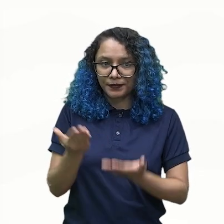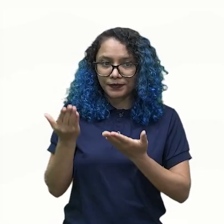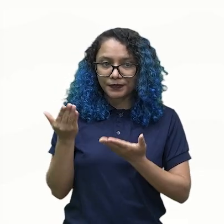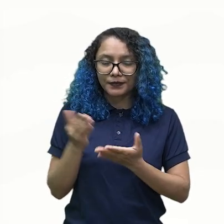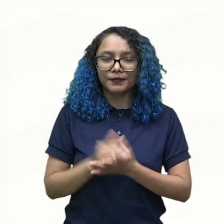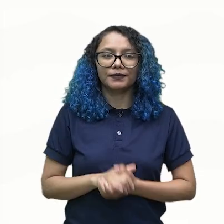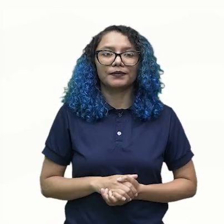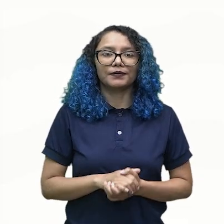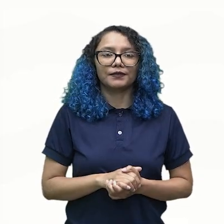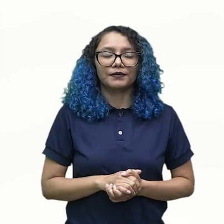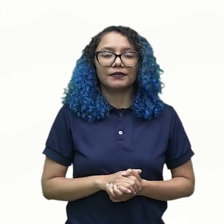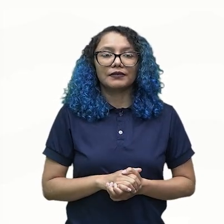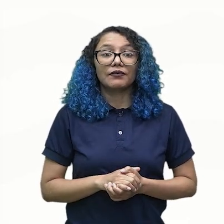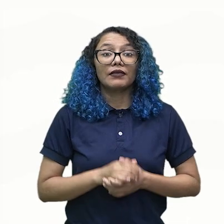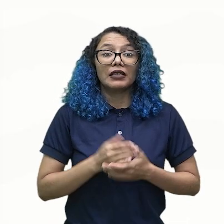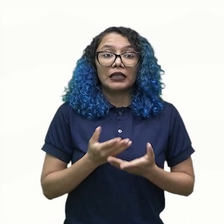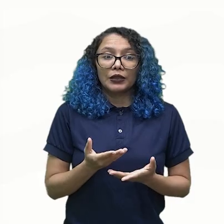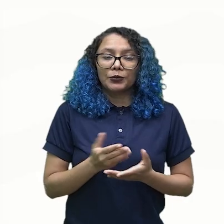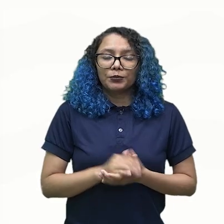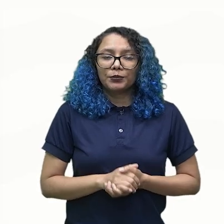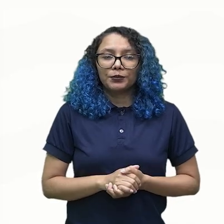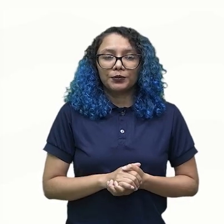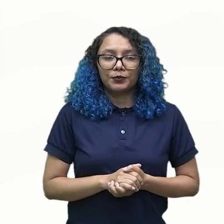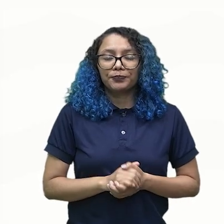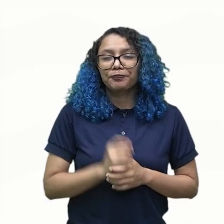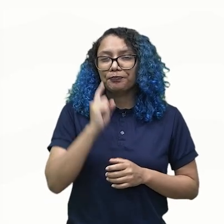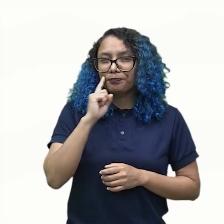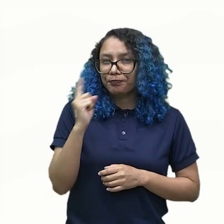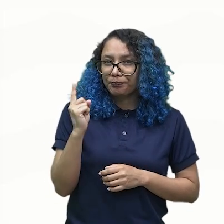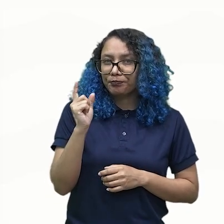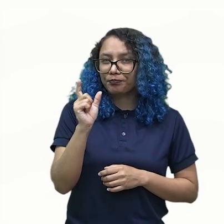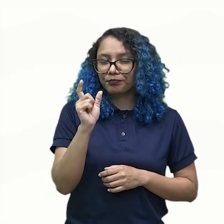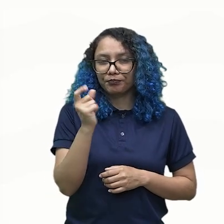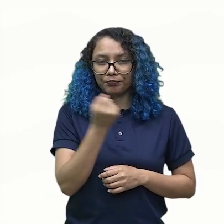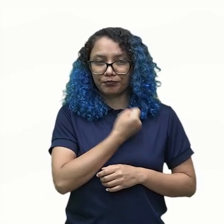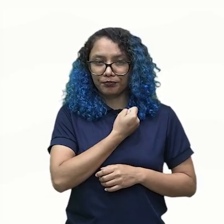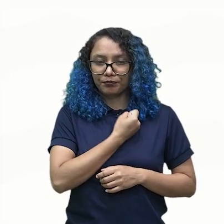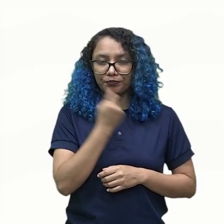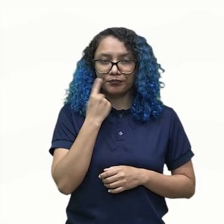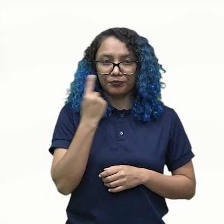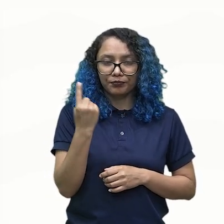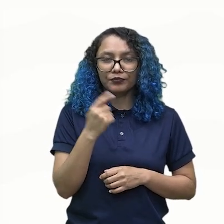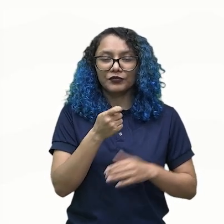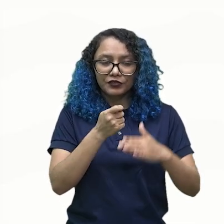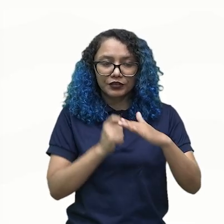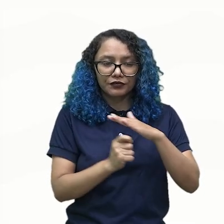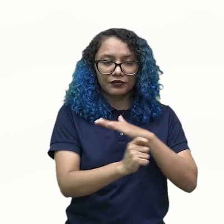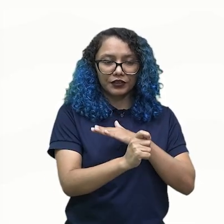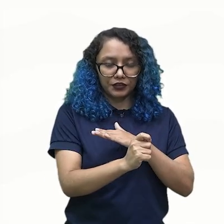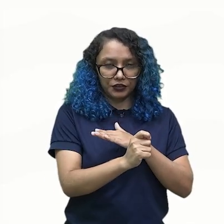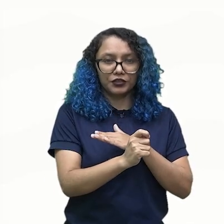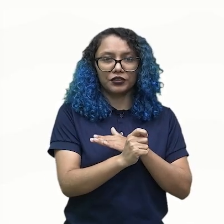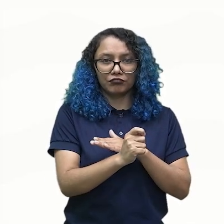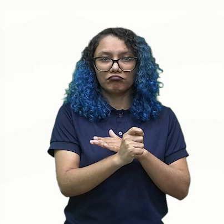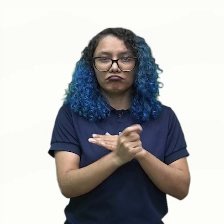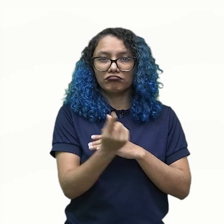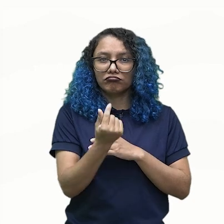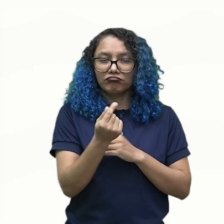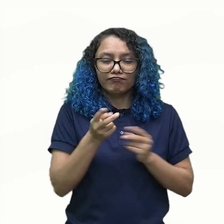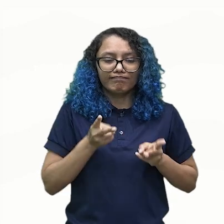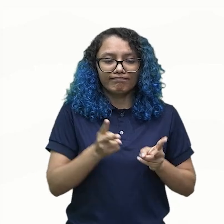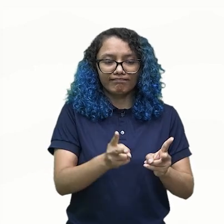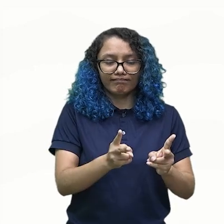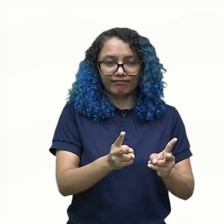E aí, esses R$1.000, eu vou colocar no fundo de renda fixa, tá? Onde ele vai